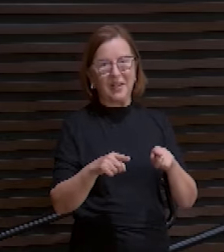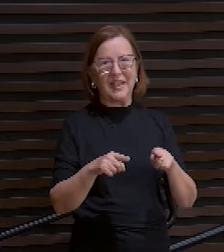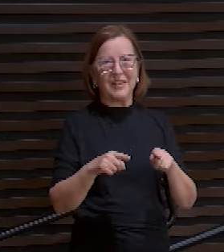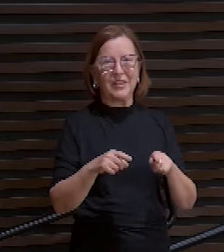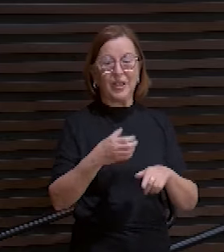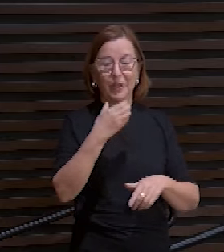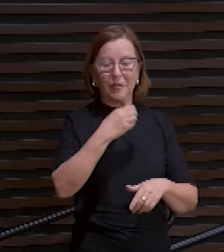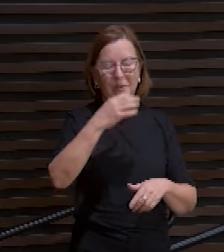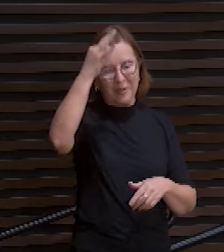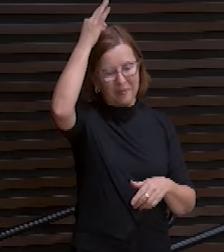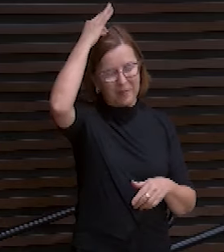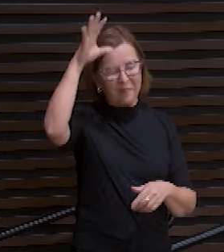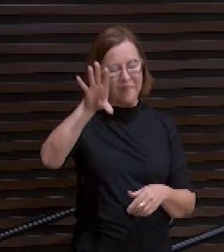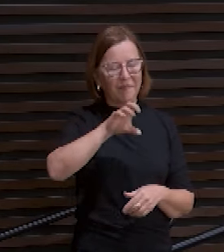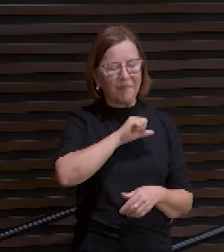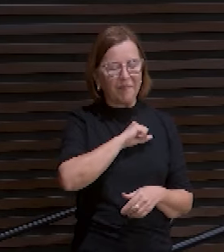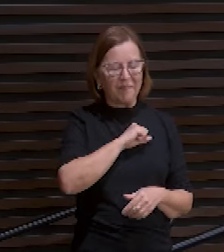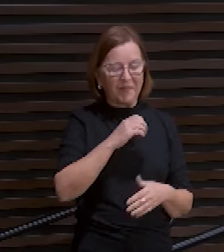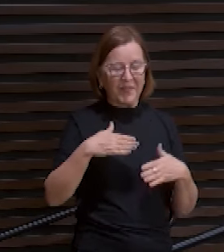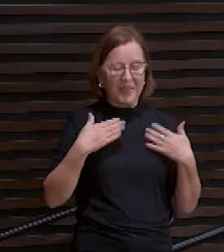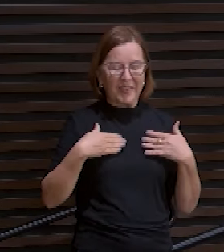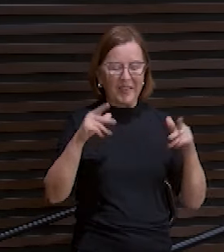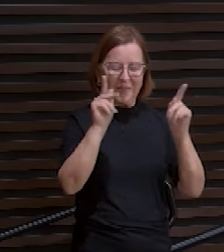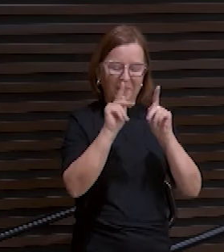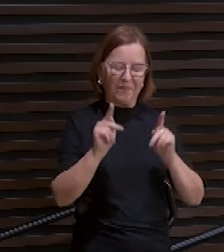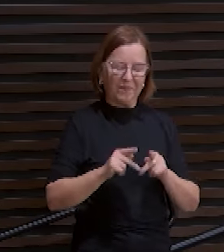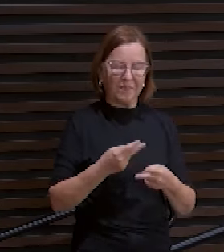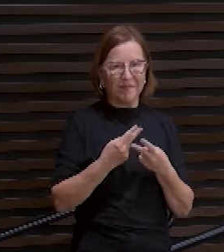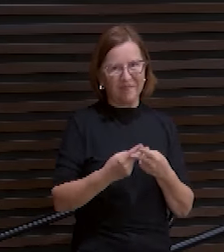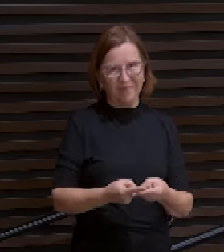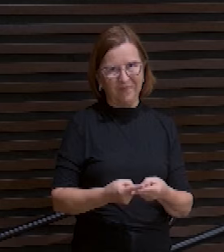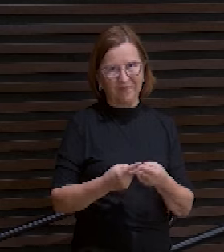alegria paz longanimidade